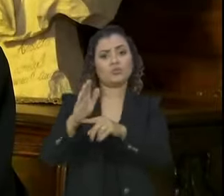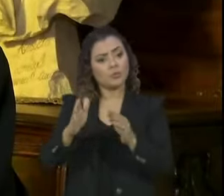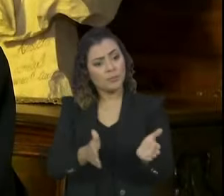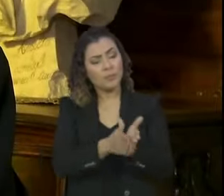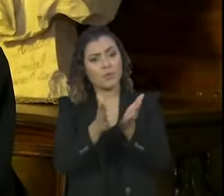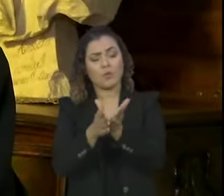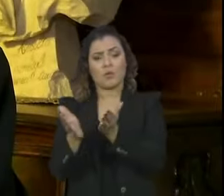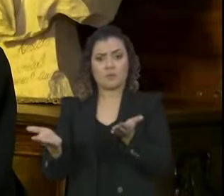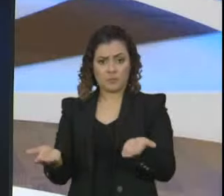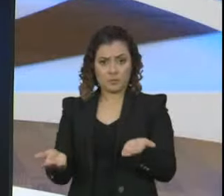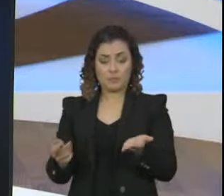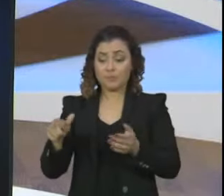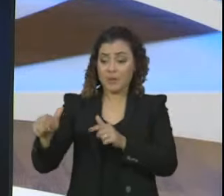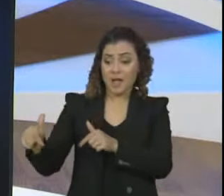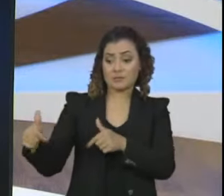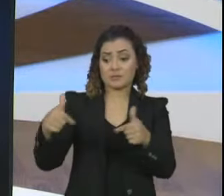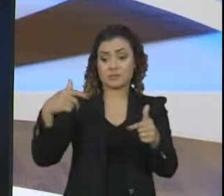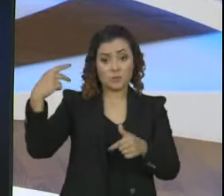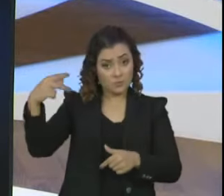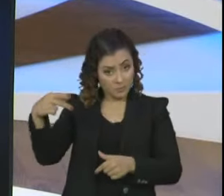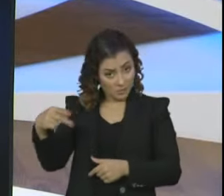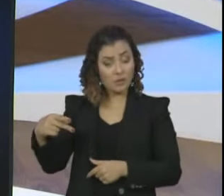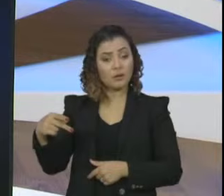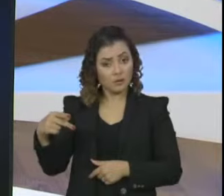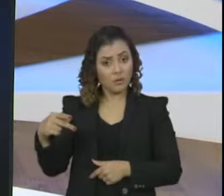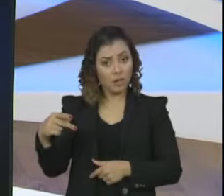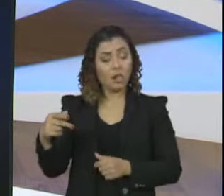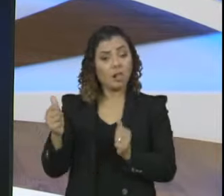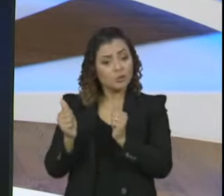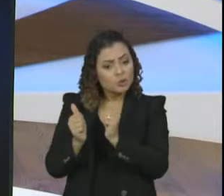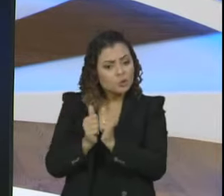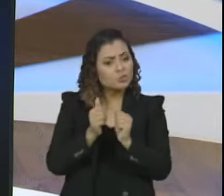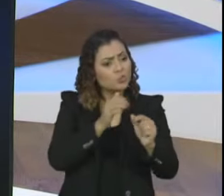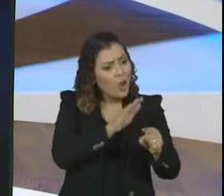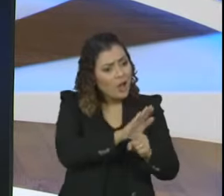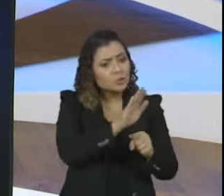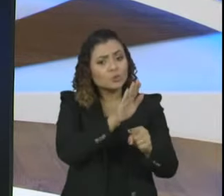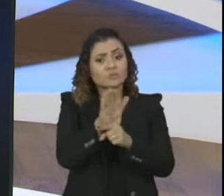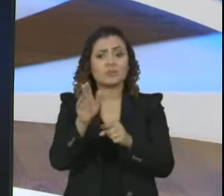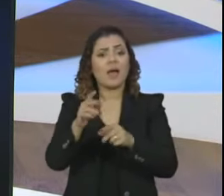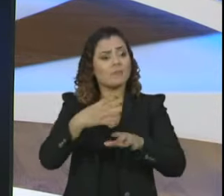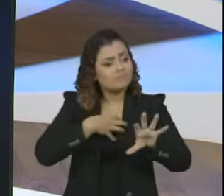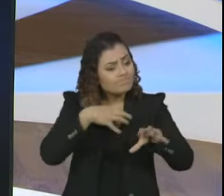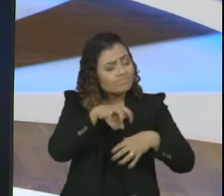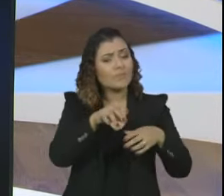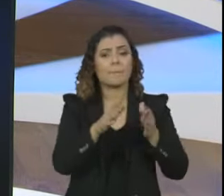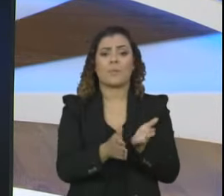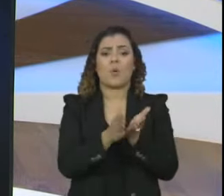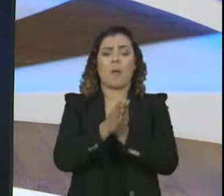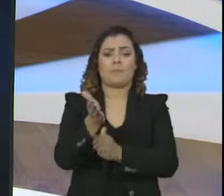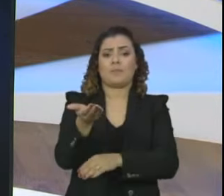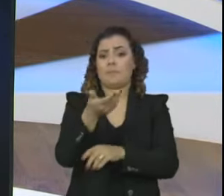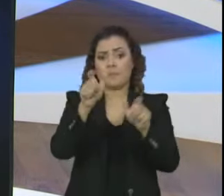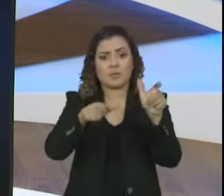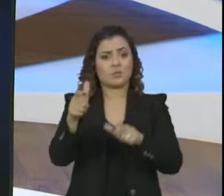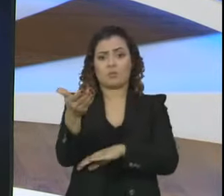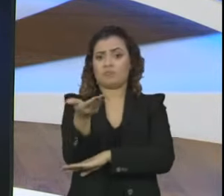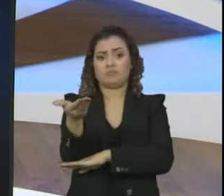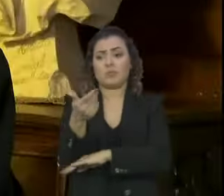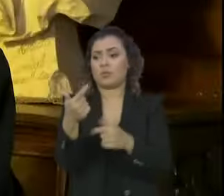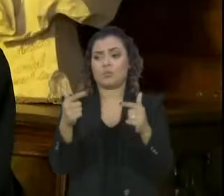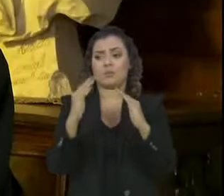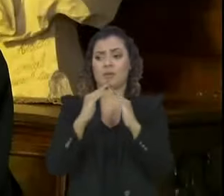pobres e atitude dele junto dos pobres que é é claramente a atitude da igreja